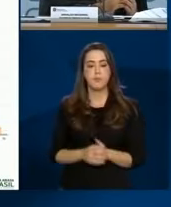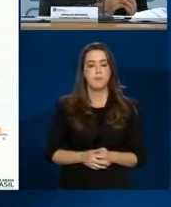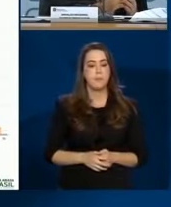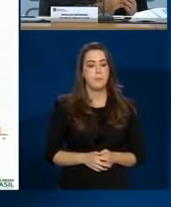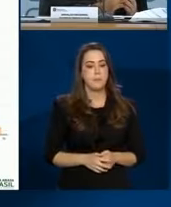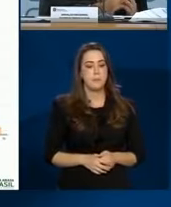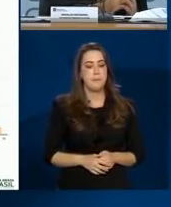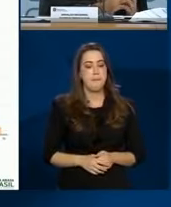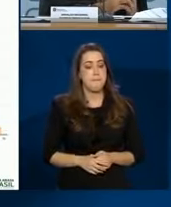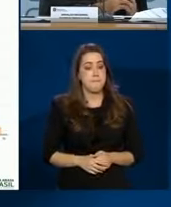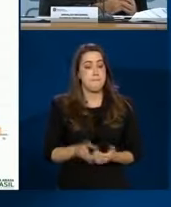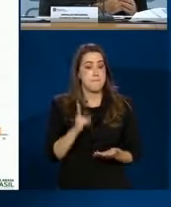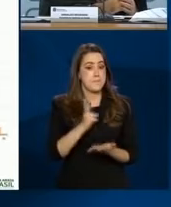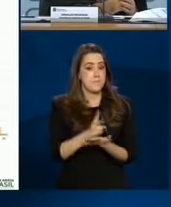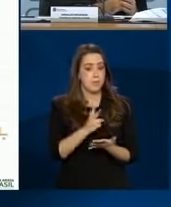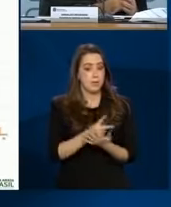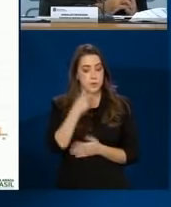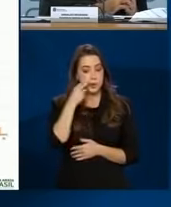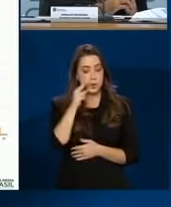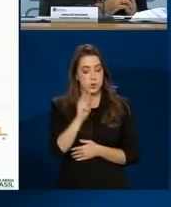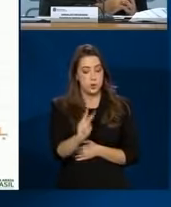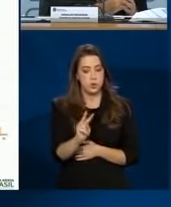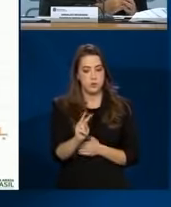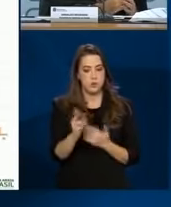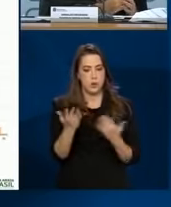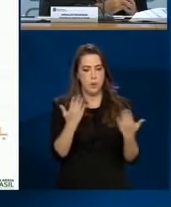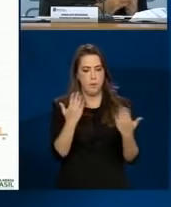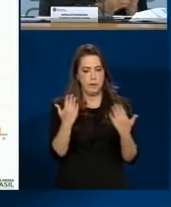Próximo. A mesma coisa a gente verifica com